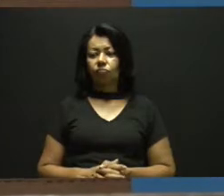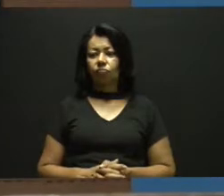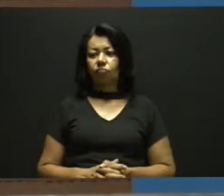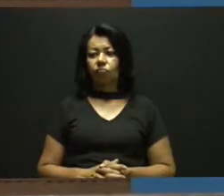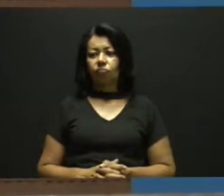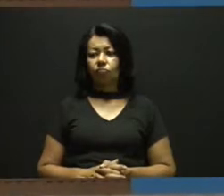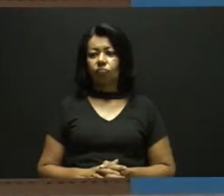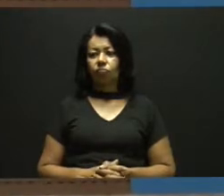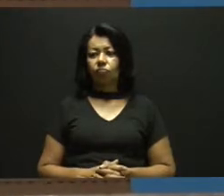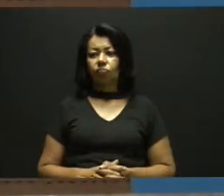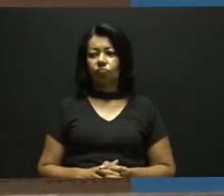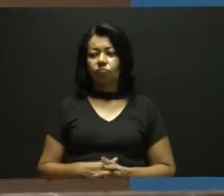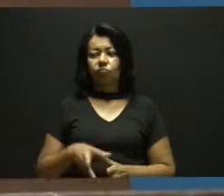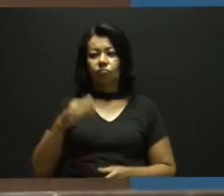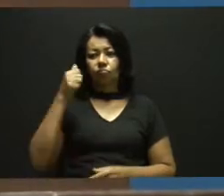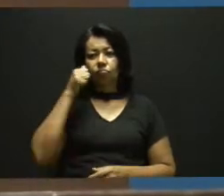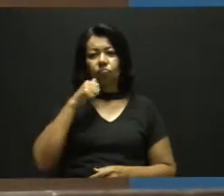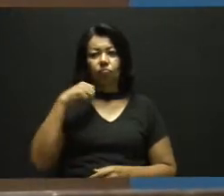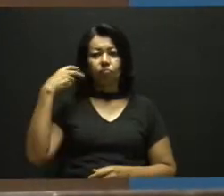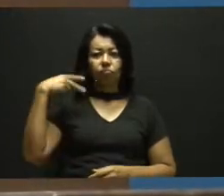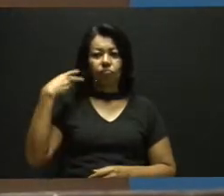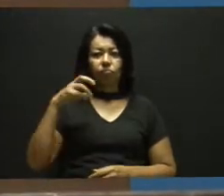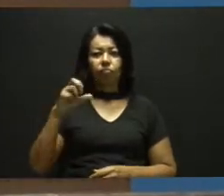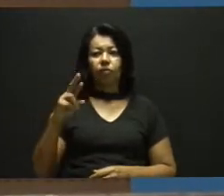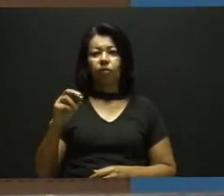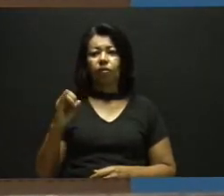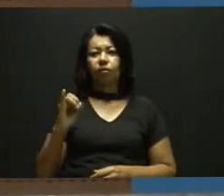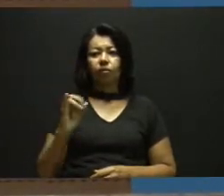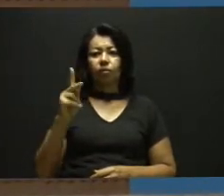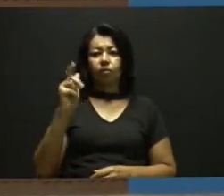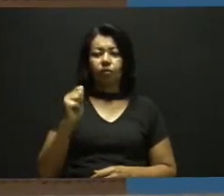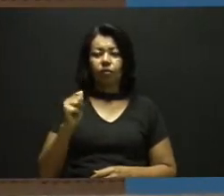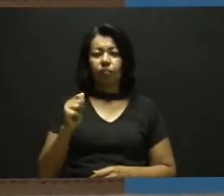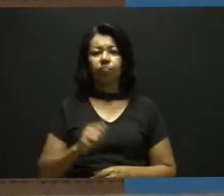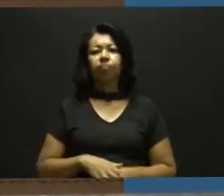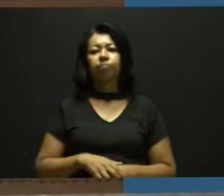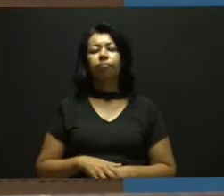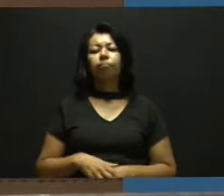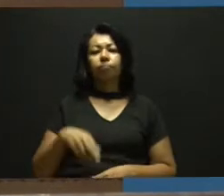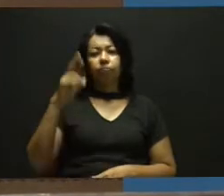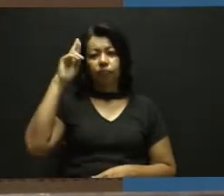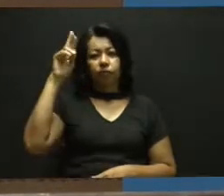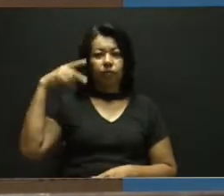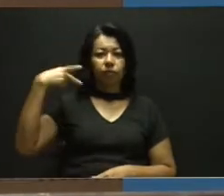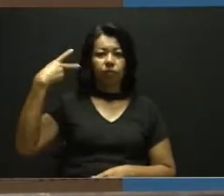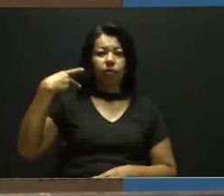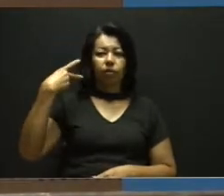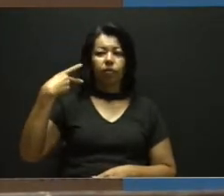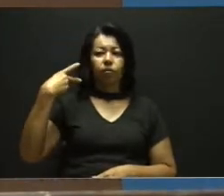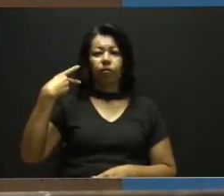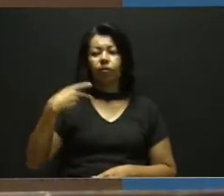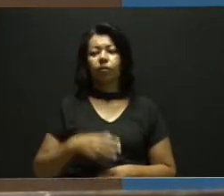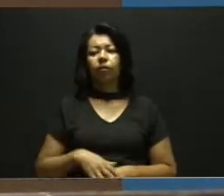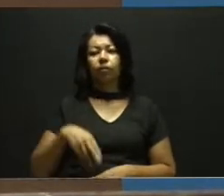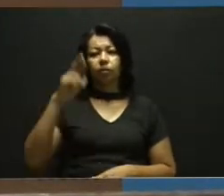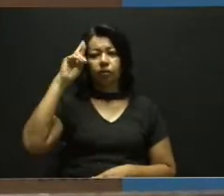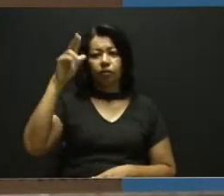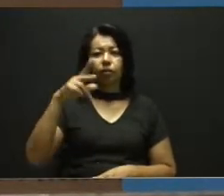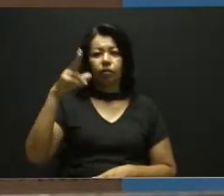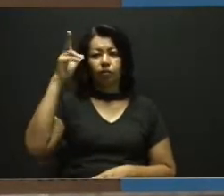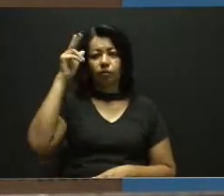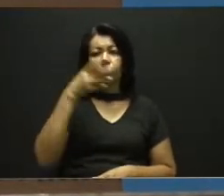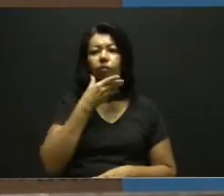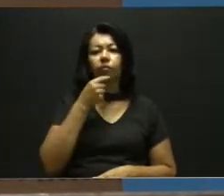seletíssimo a senhora a dor é érica verçosa excelentíssimos senhores vereadores excelentíssimo senhor prefeito